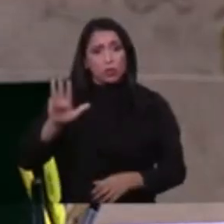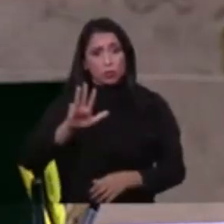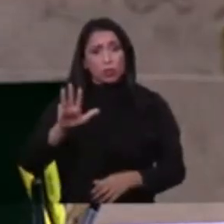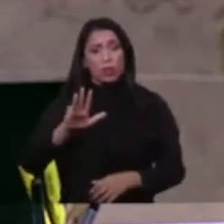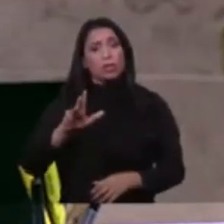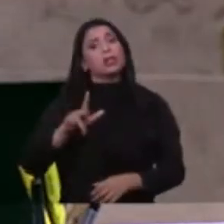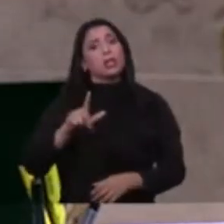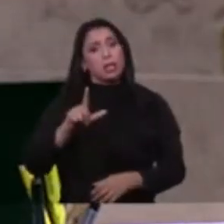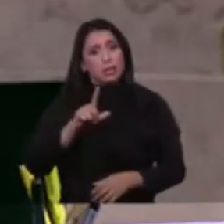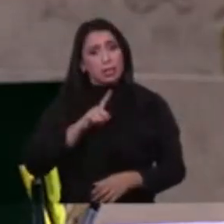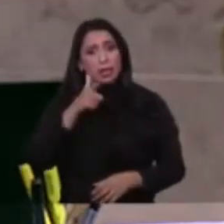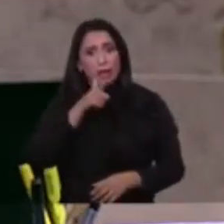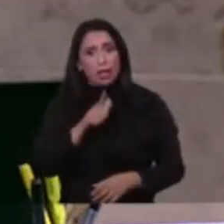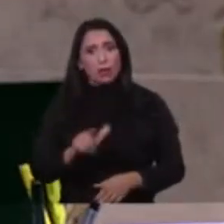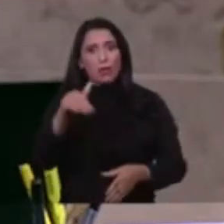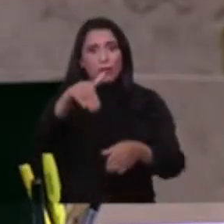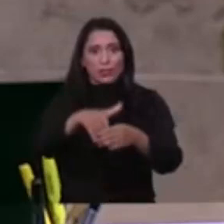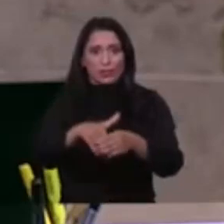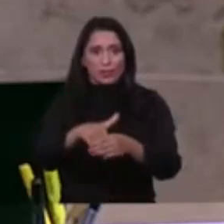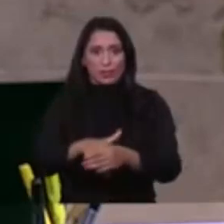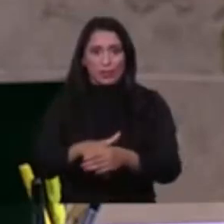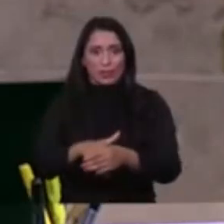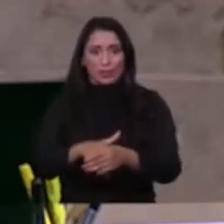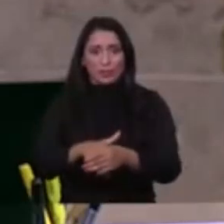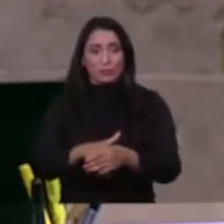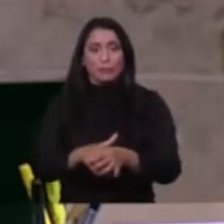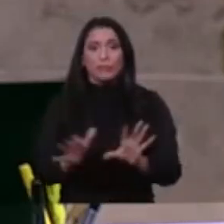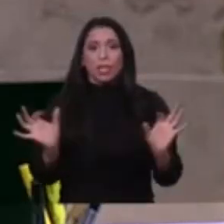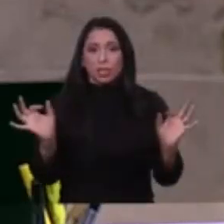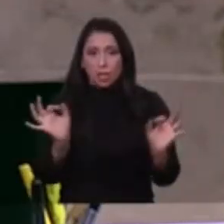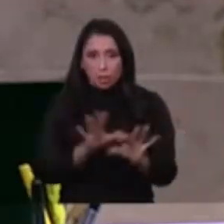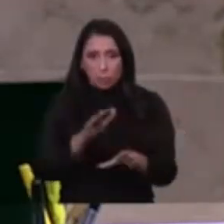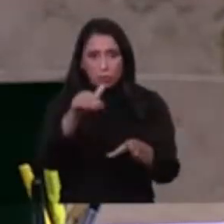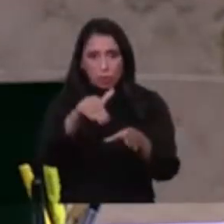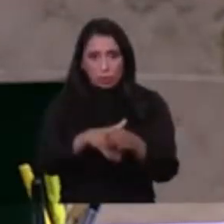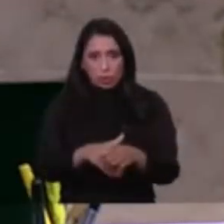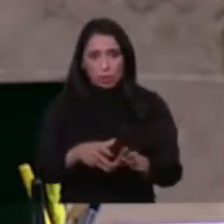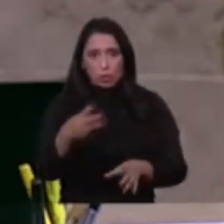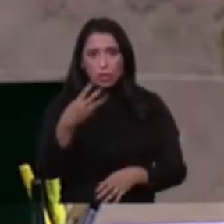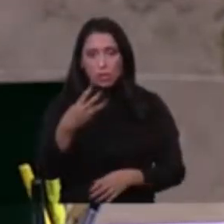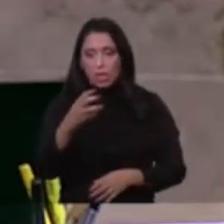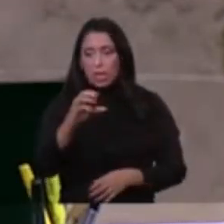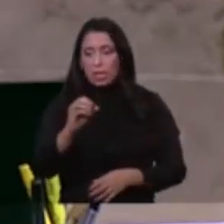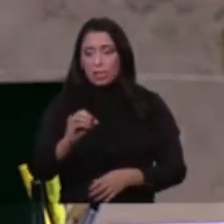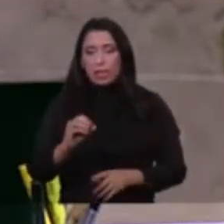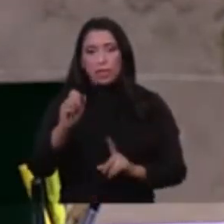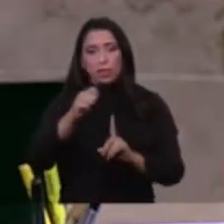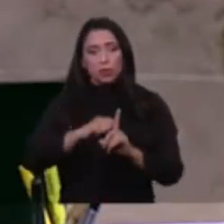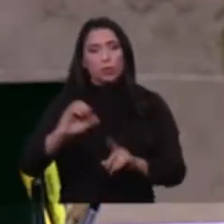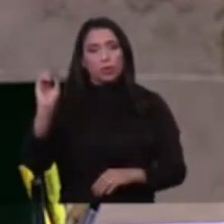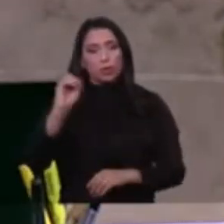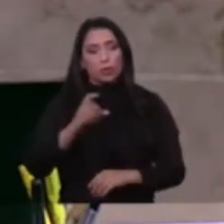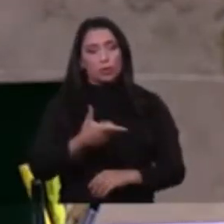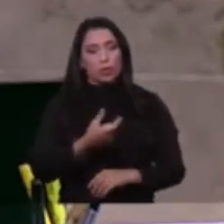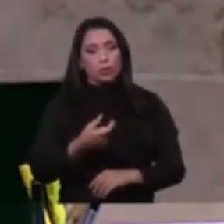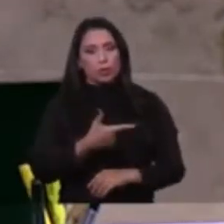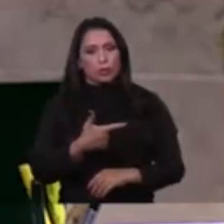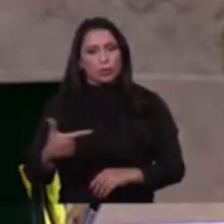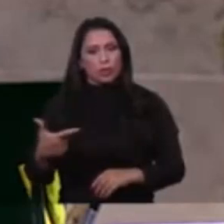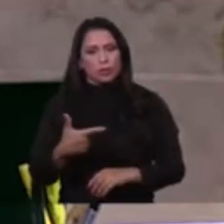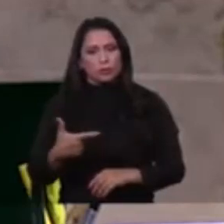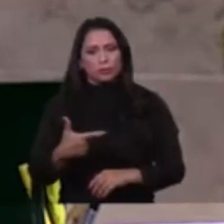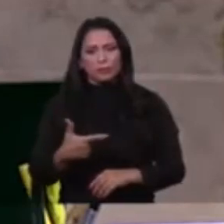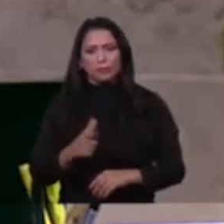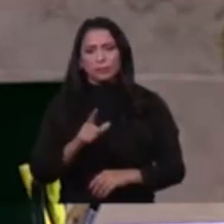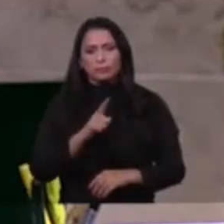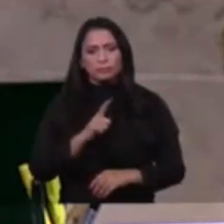Silva. Com o término do pleito eleitoral, em 30 de outubro de 2022, houve